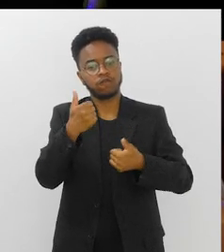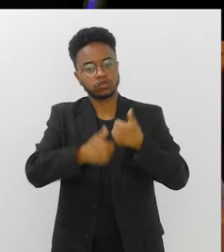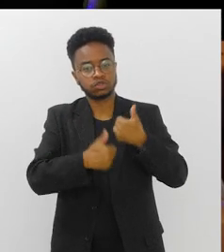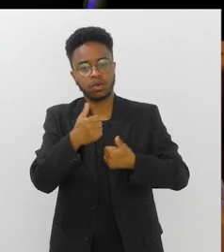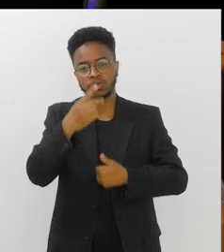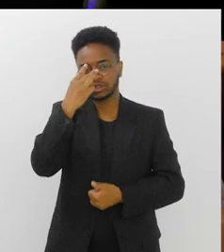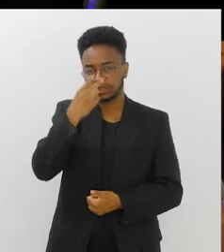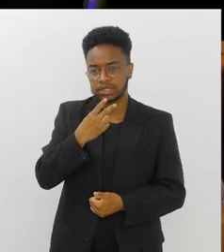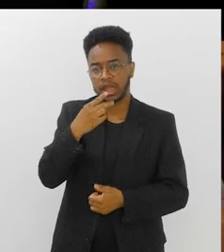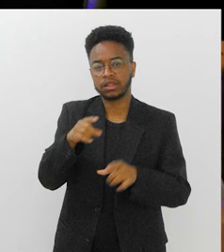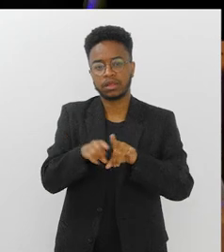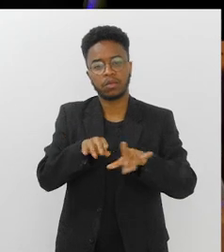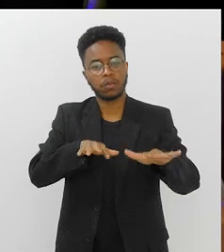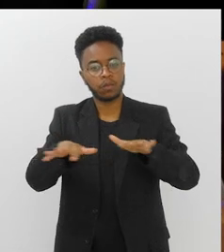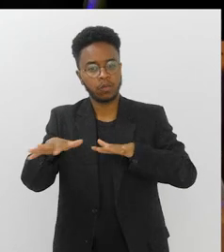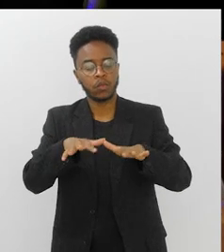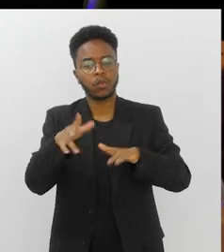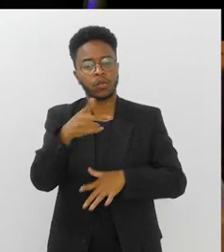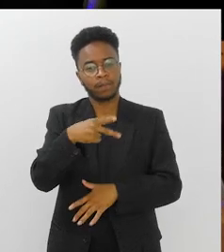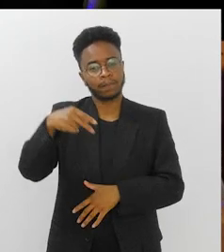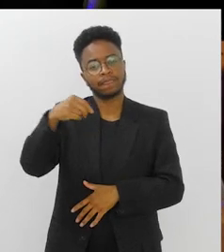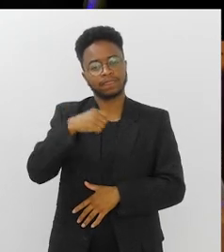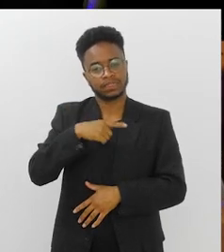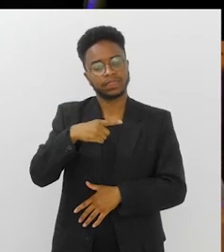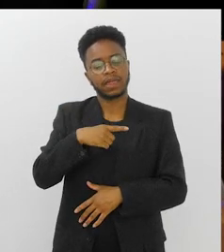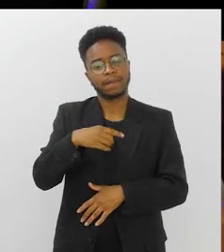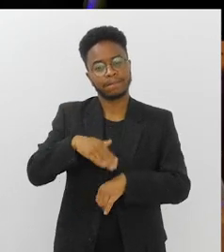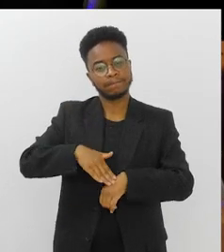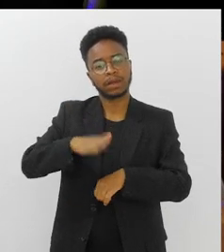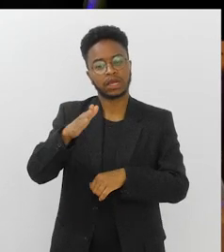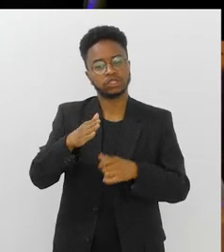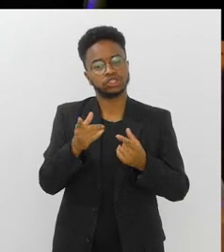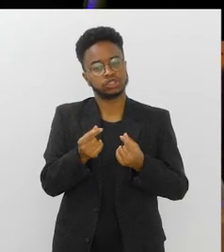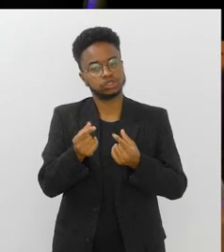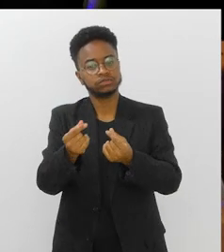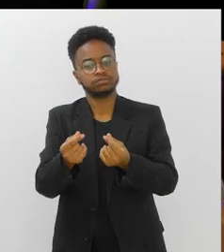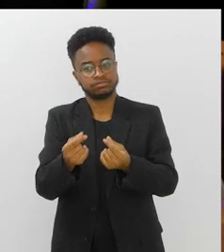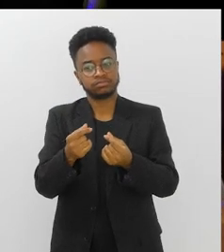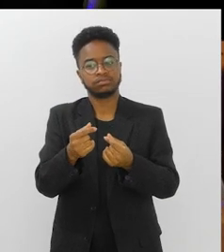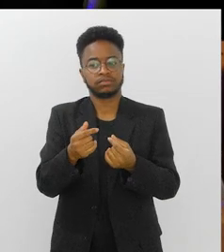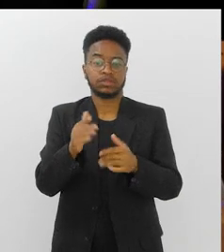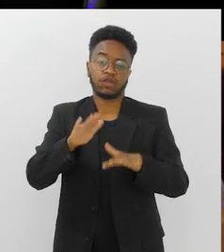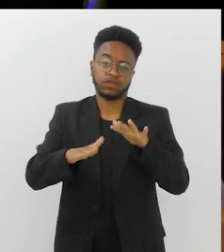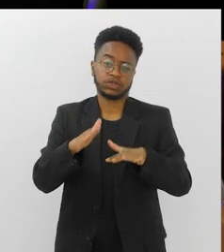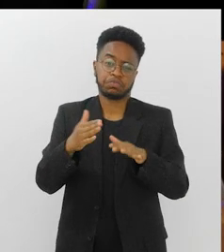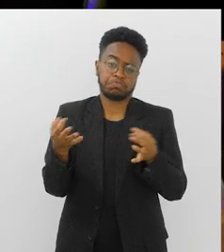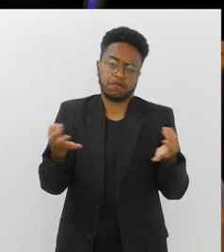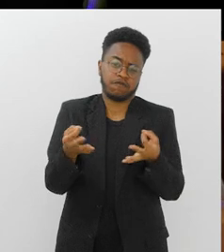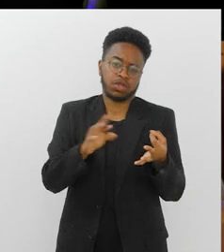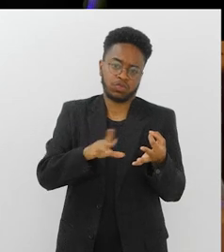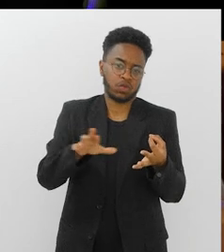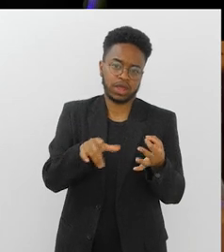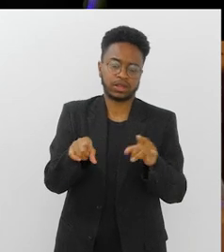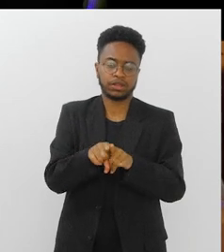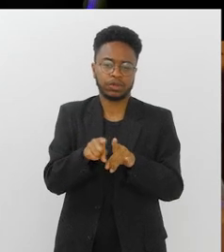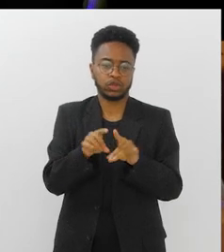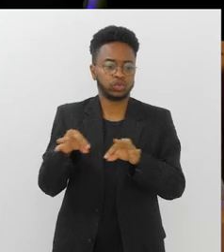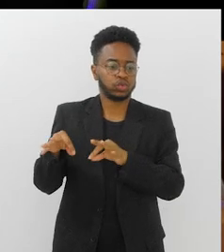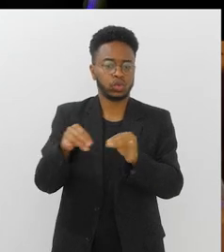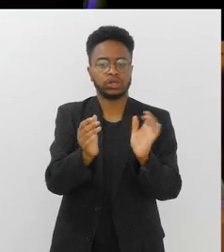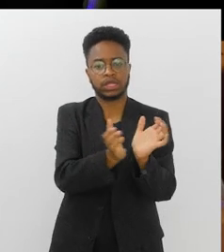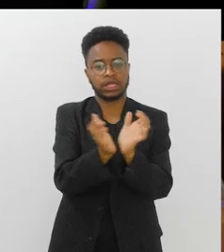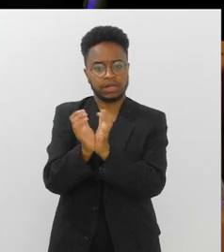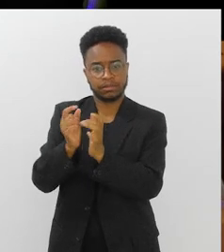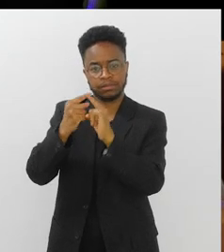cegos mas todo o movimento paralímpico tem muito mais recurso talvez não seja ainda o ideal talvez não seja o ideal para todas as modalidades